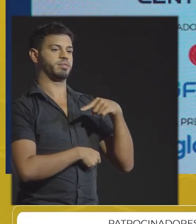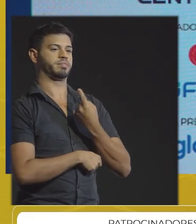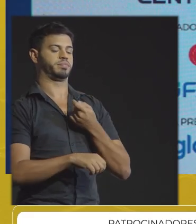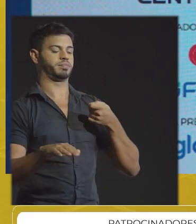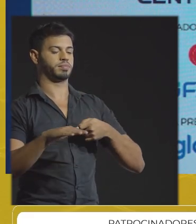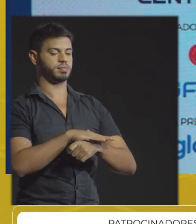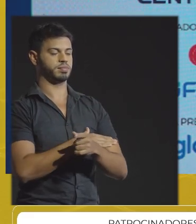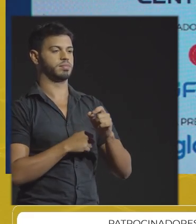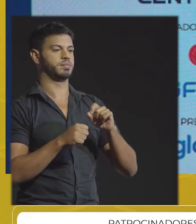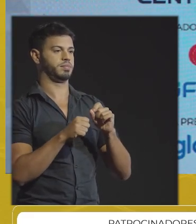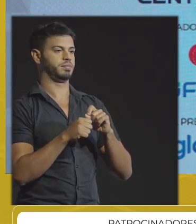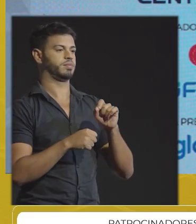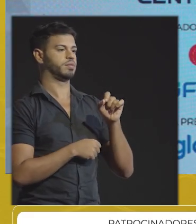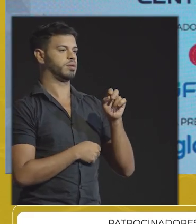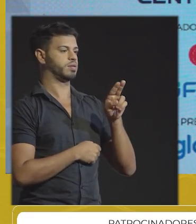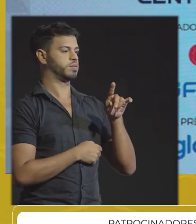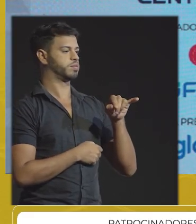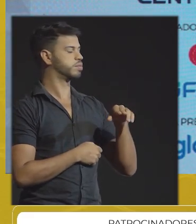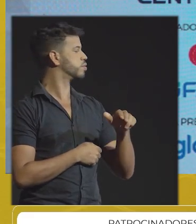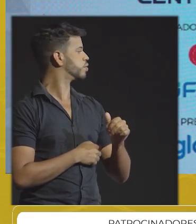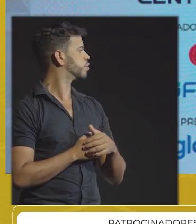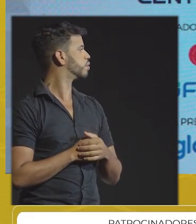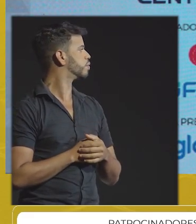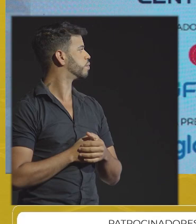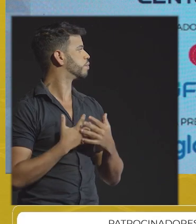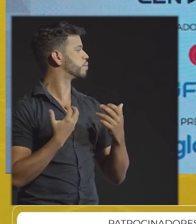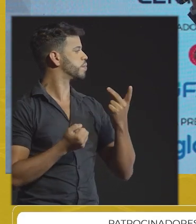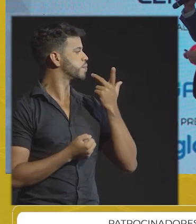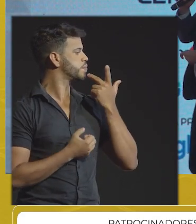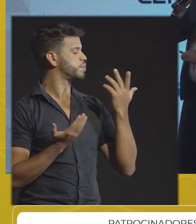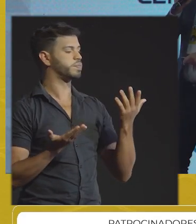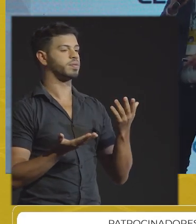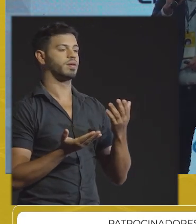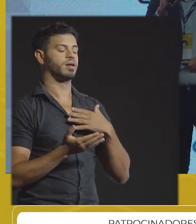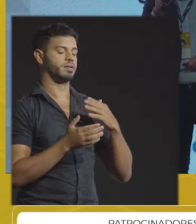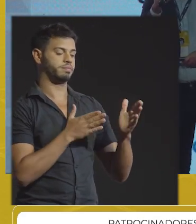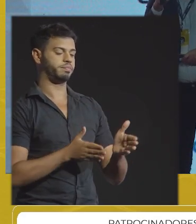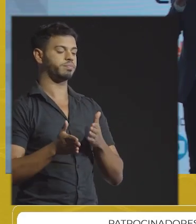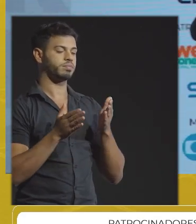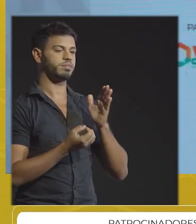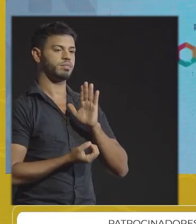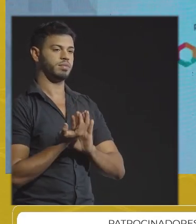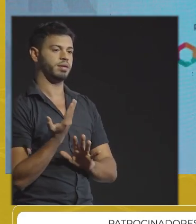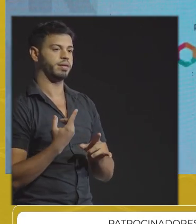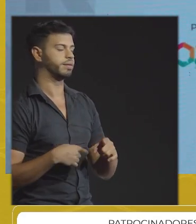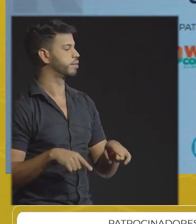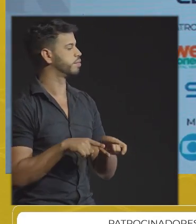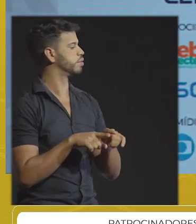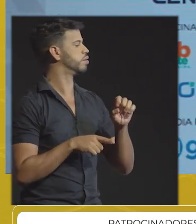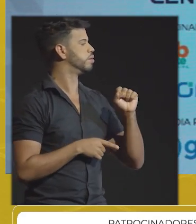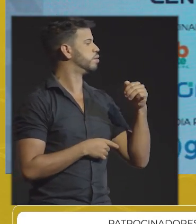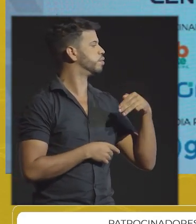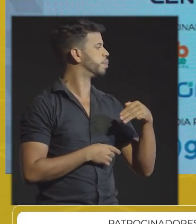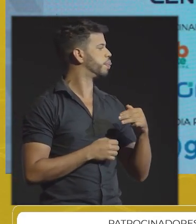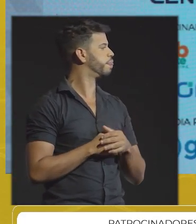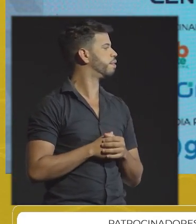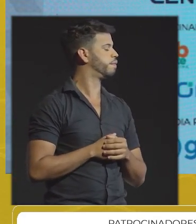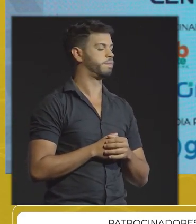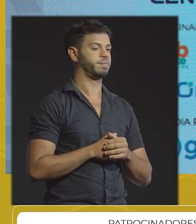entrando de usinas flutuantes e vamos agora falar de autoprodução temos aqui 8 minutos